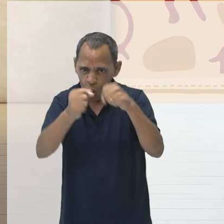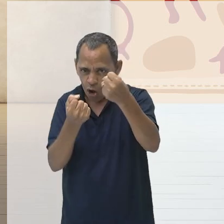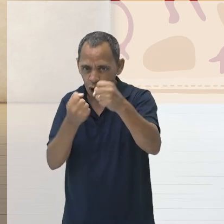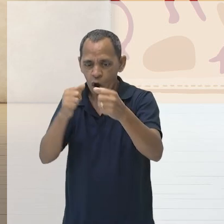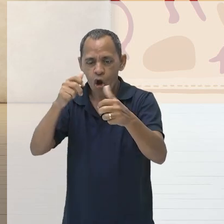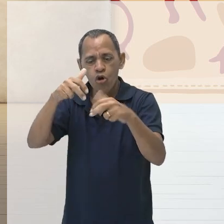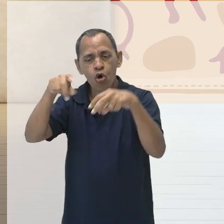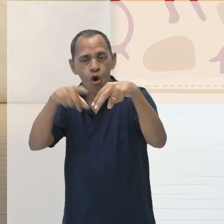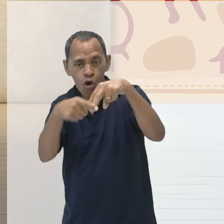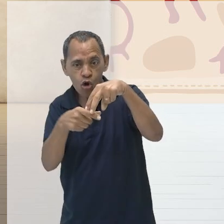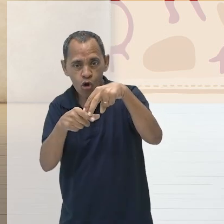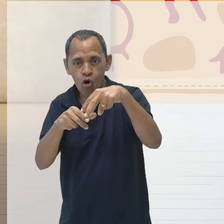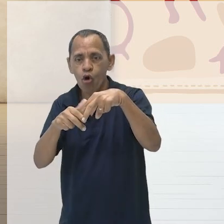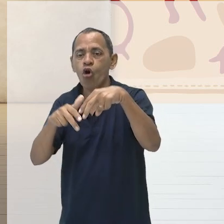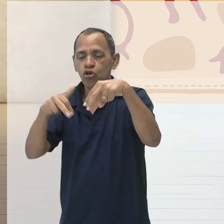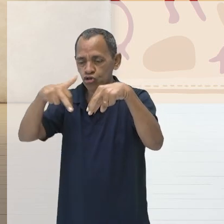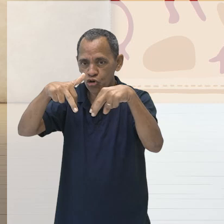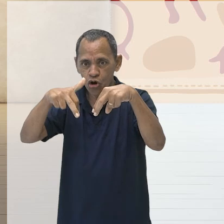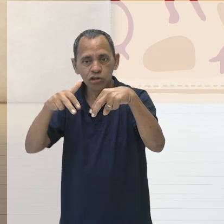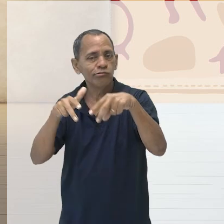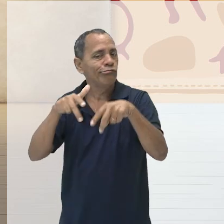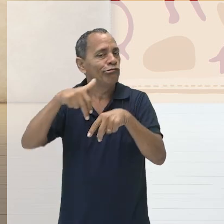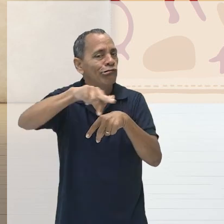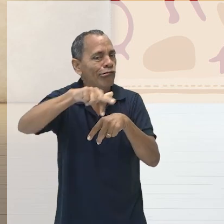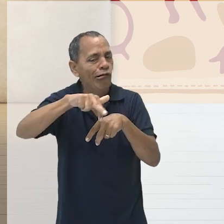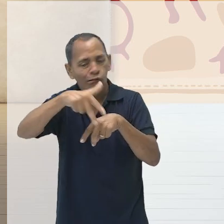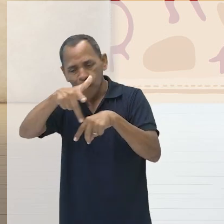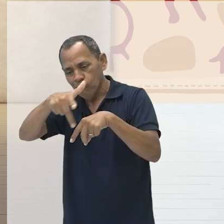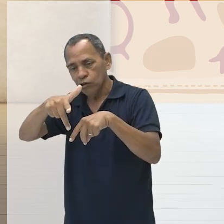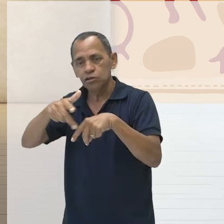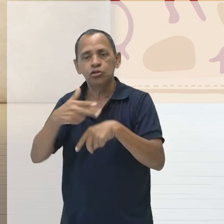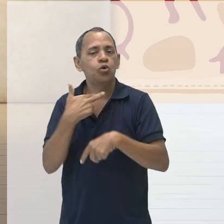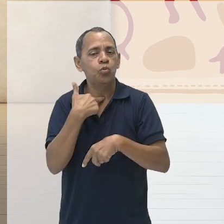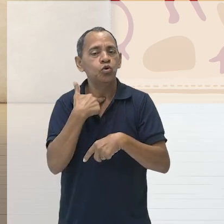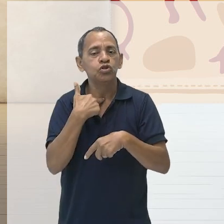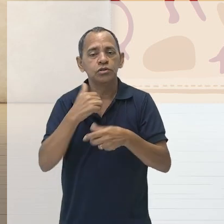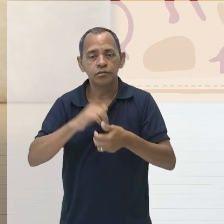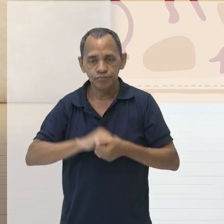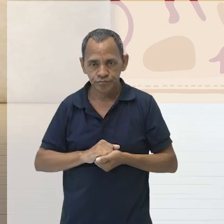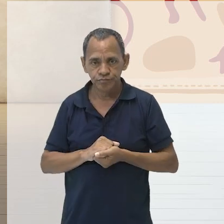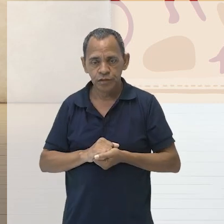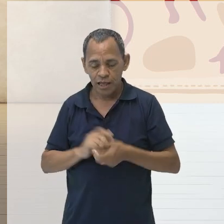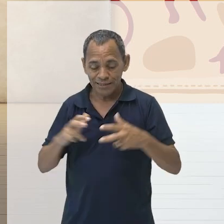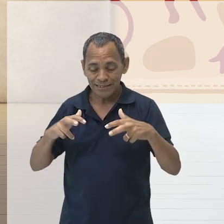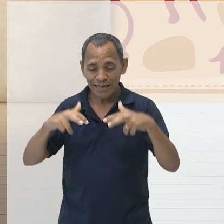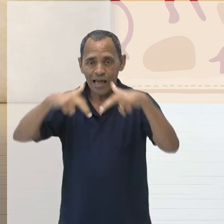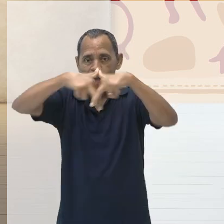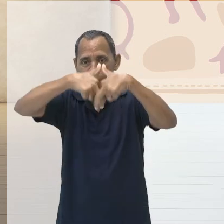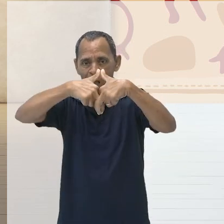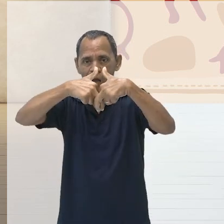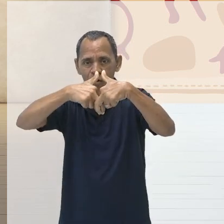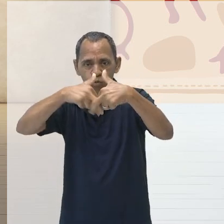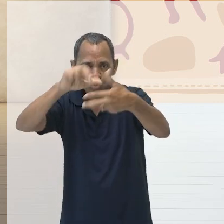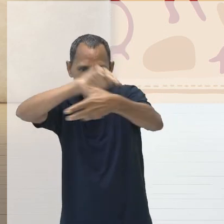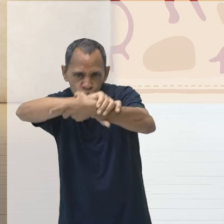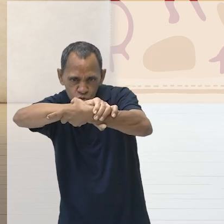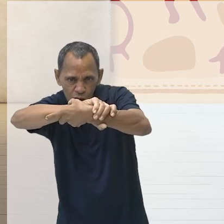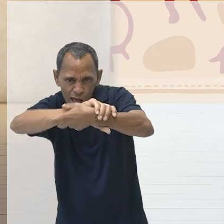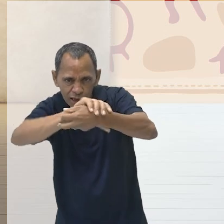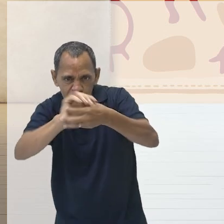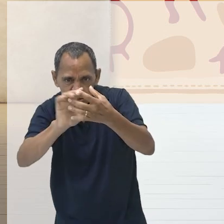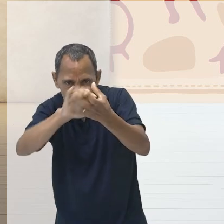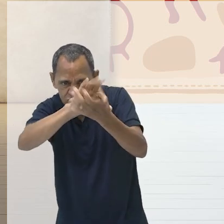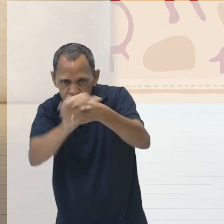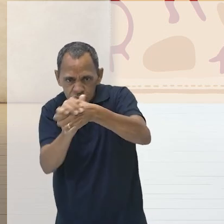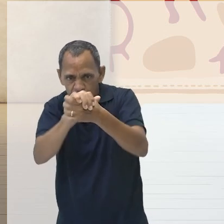de agarramento. Você agarrava o seu oponente e tentava derrubá-lo no chão, fazendo com que ele encostasse, né, um dos